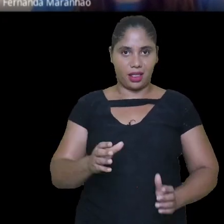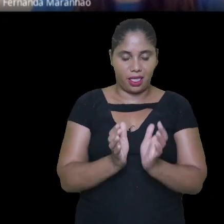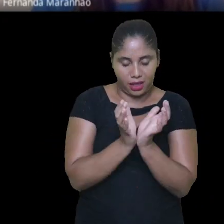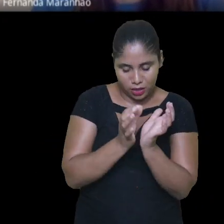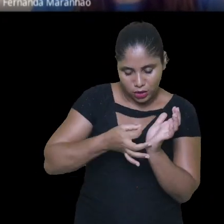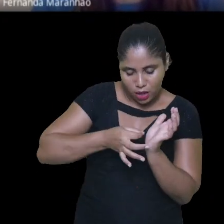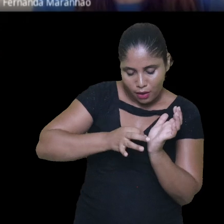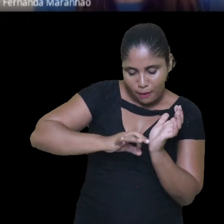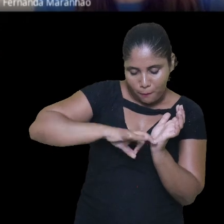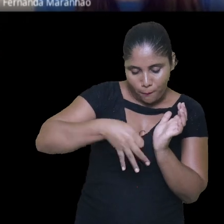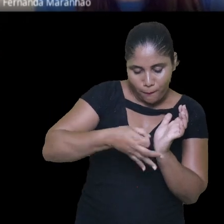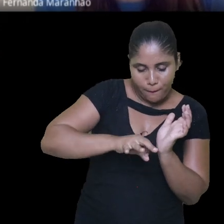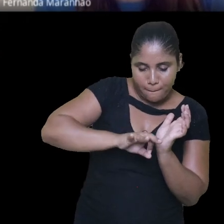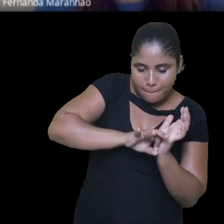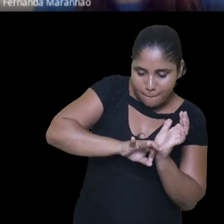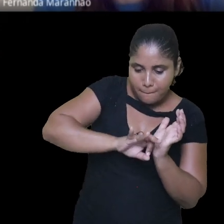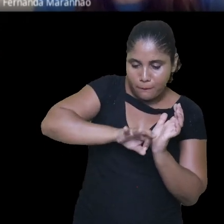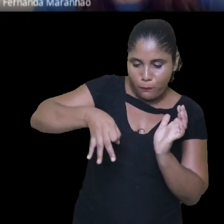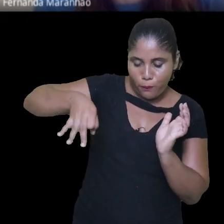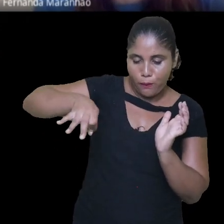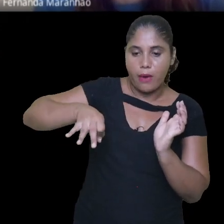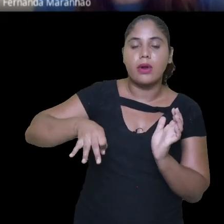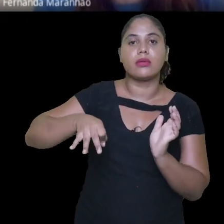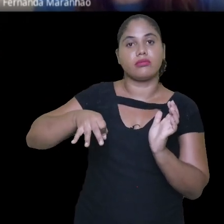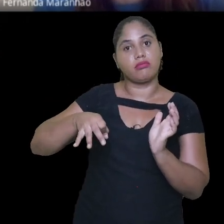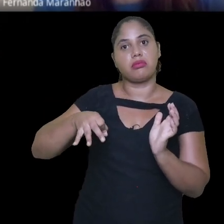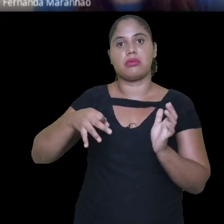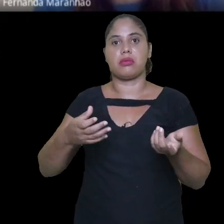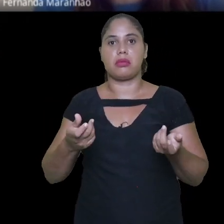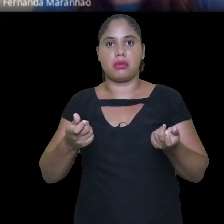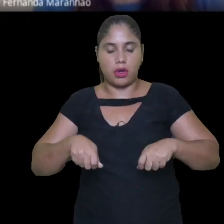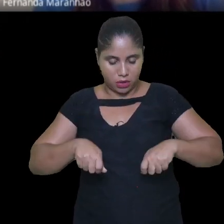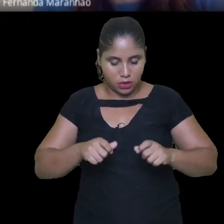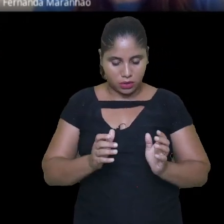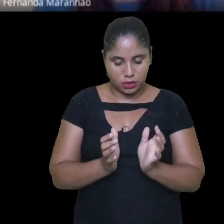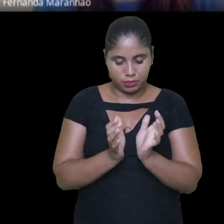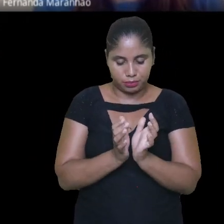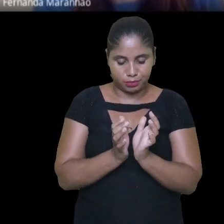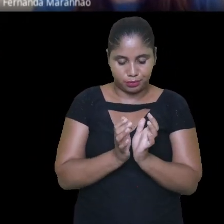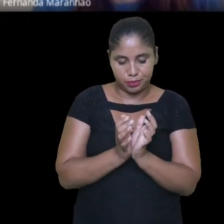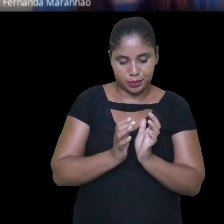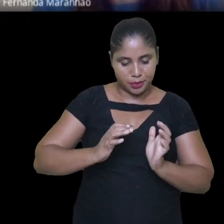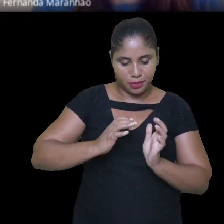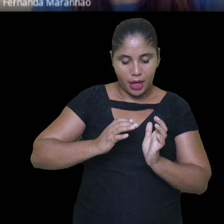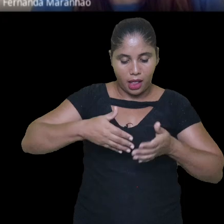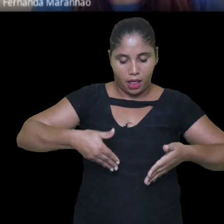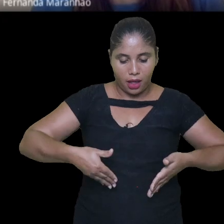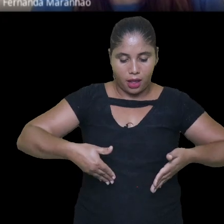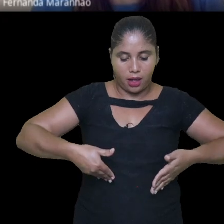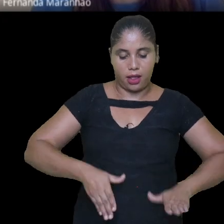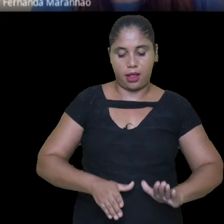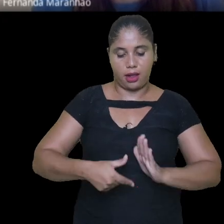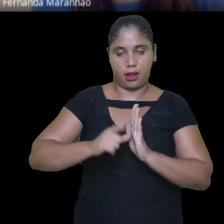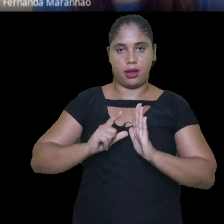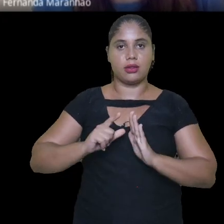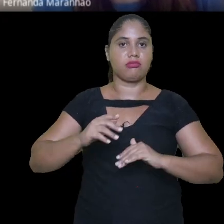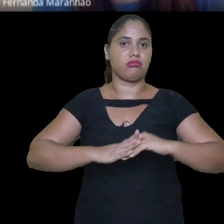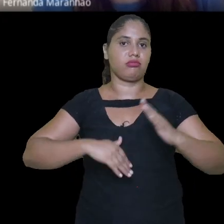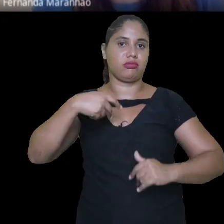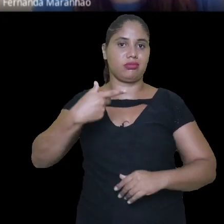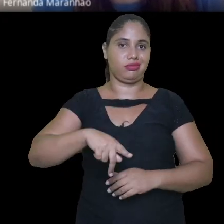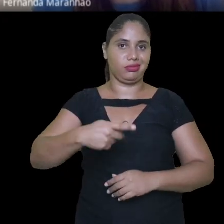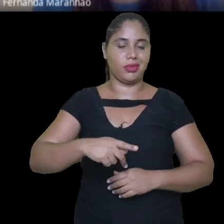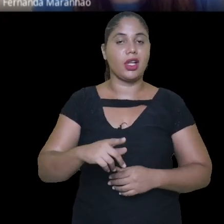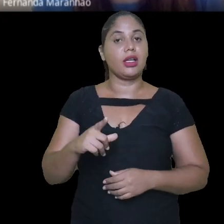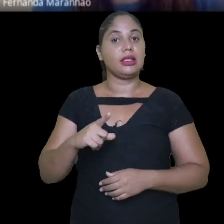fio inabsorvível. Se essa paciente tem, no entanto, um histórico de prematuridade na gestação anterior, um colo abaixo